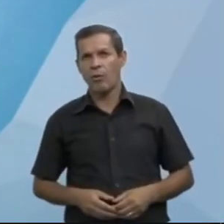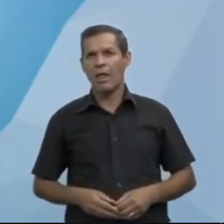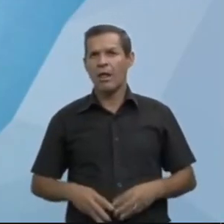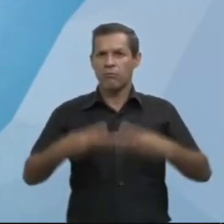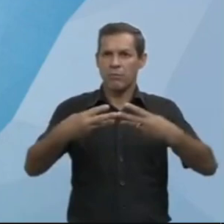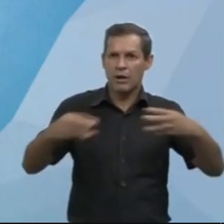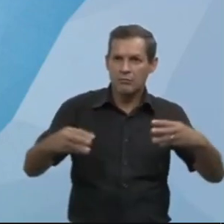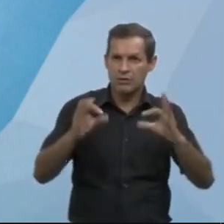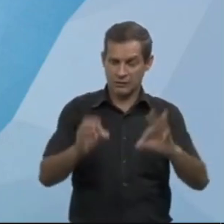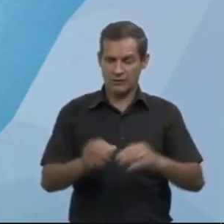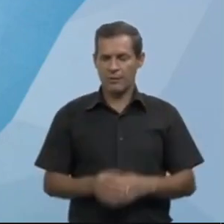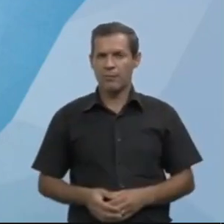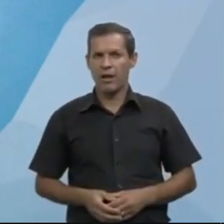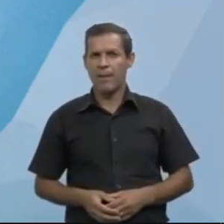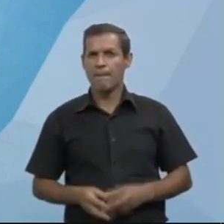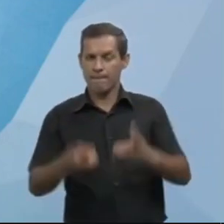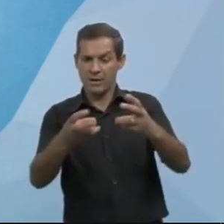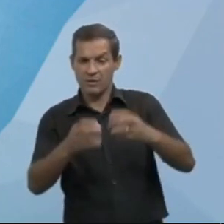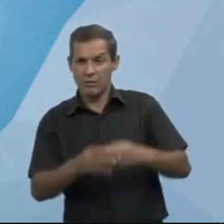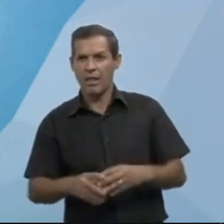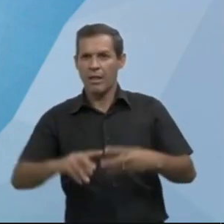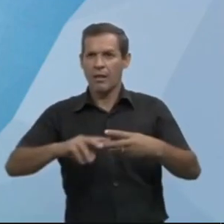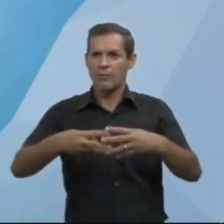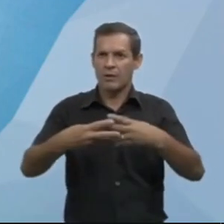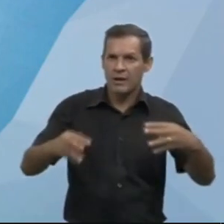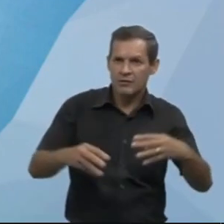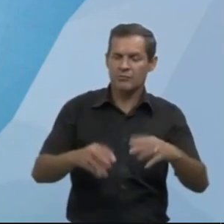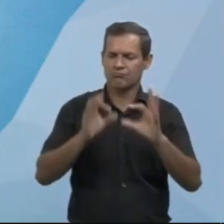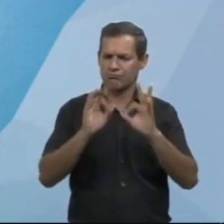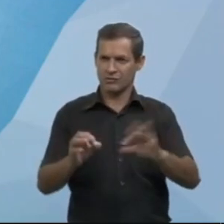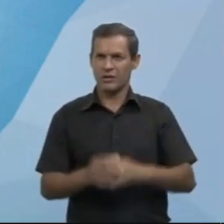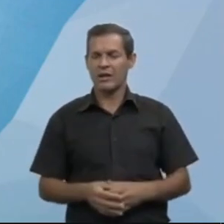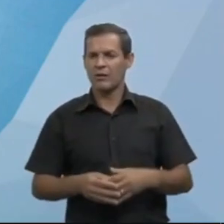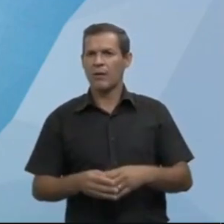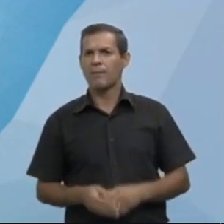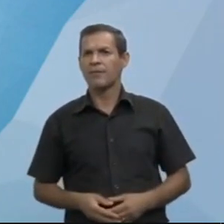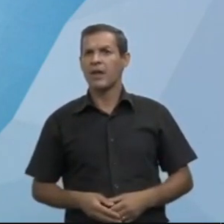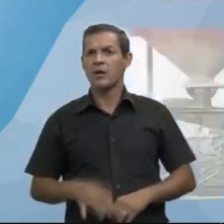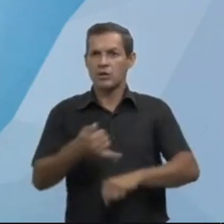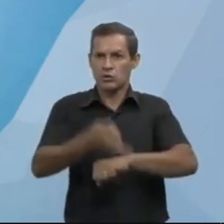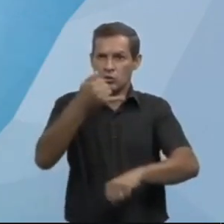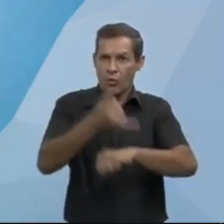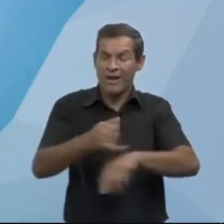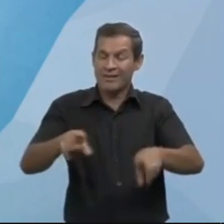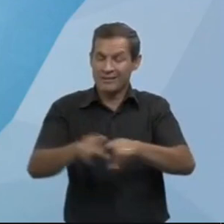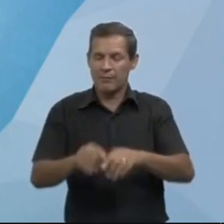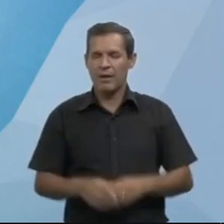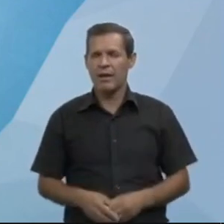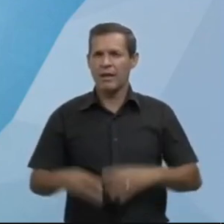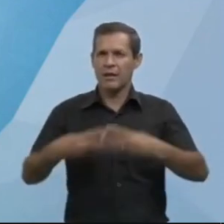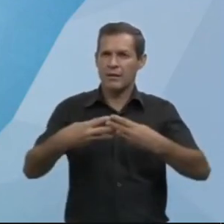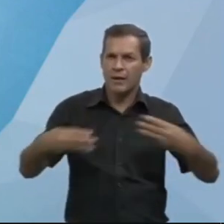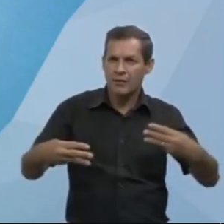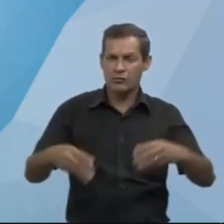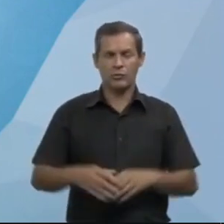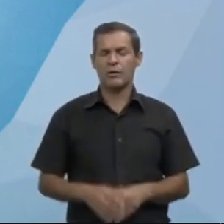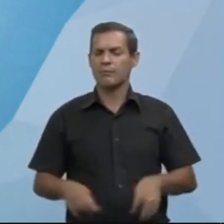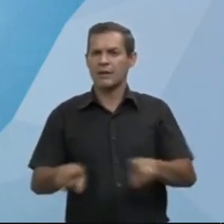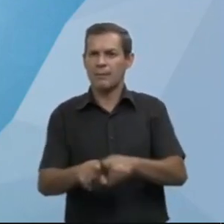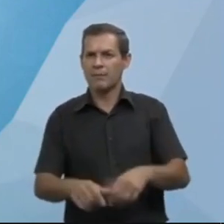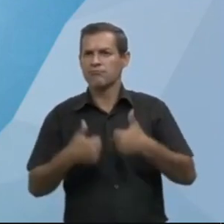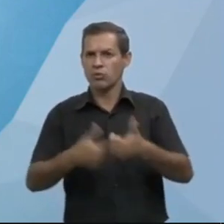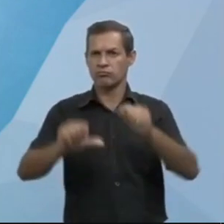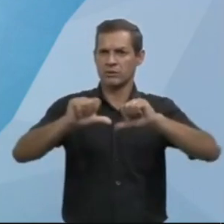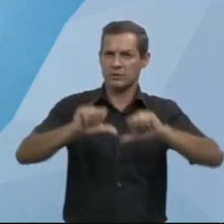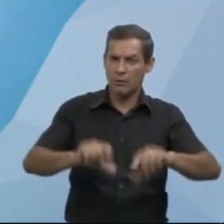armaduras mínimas a serem consideradas, os espaçamentos mínimos e máximos entre as barras de aço, e as armaduras principais, tanto positivas